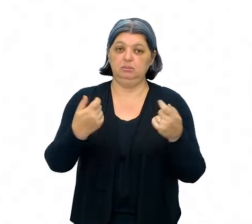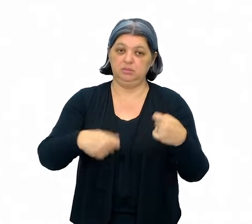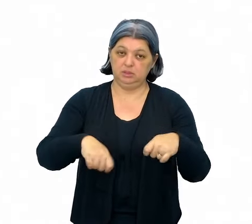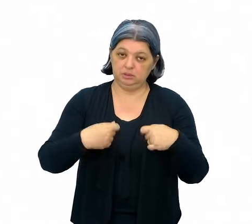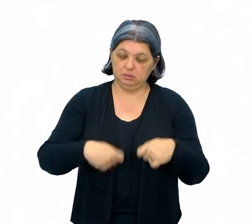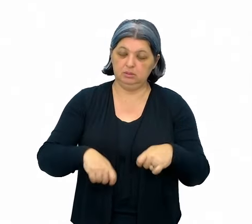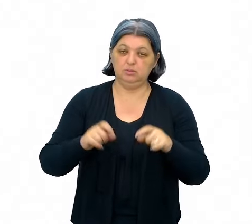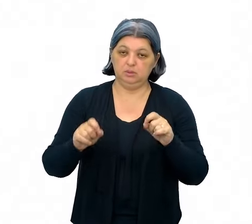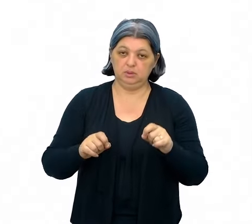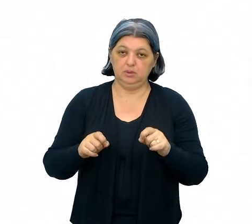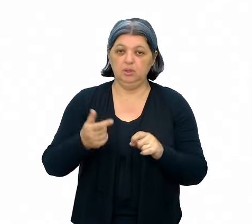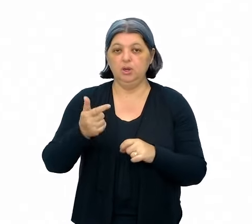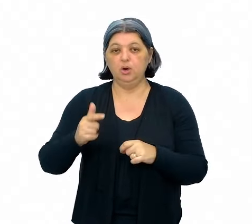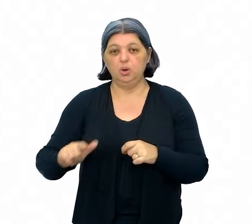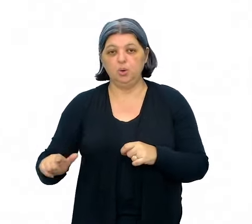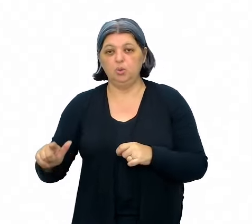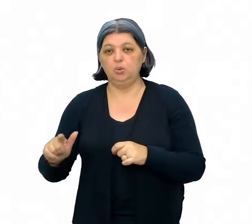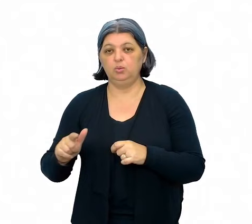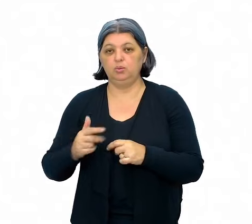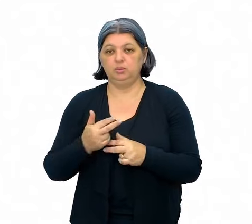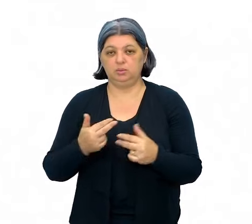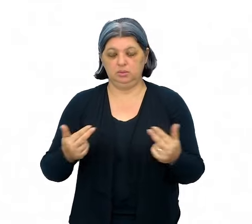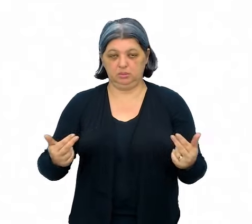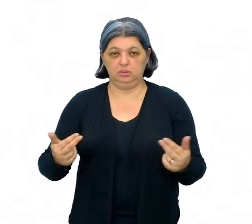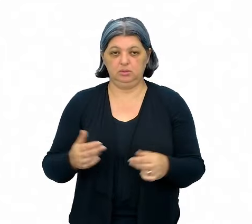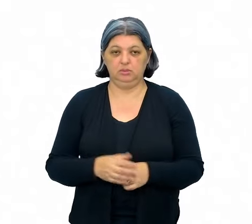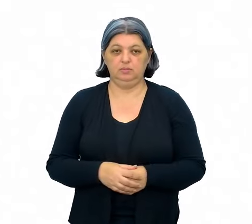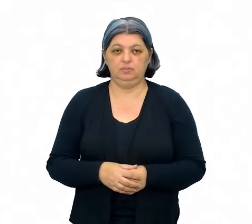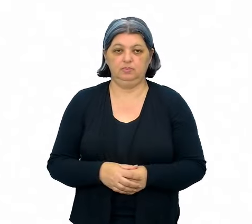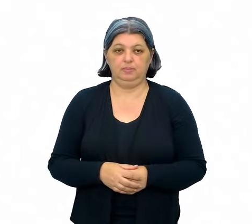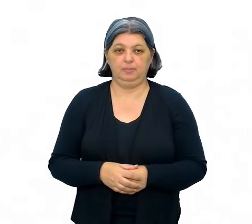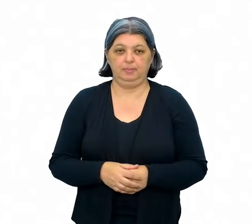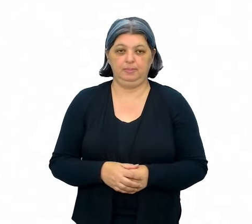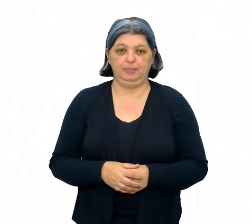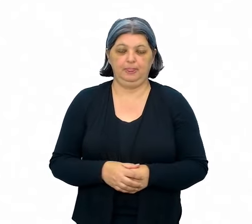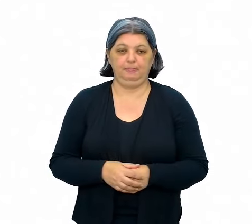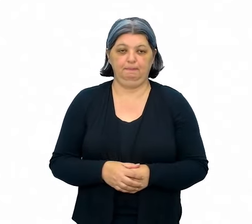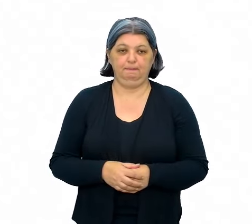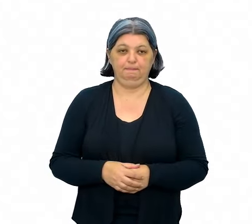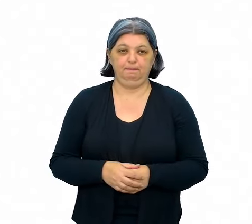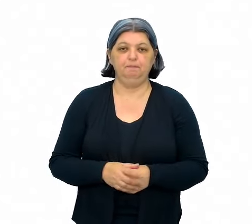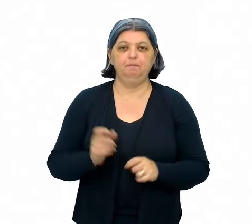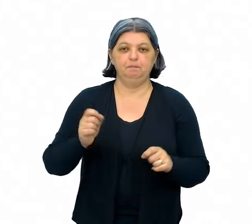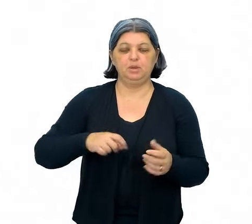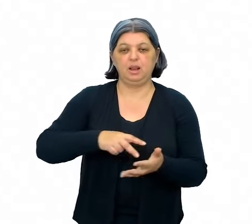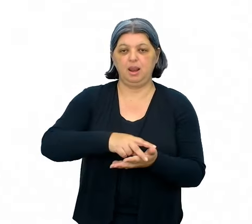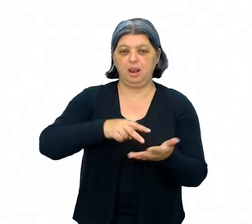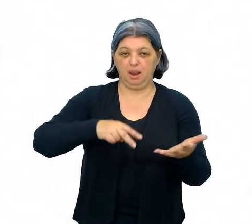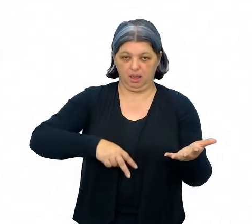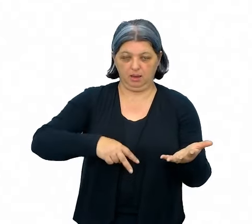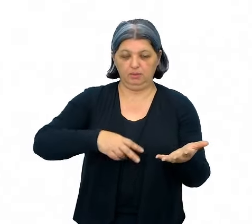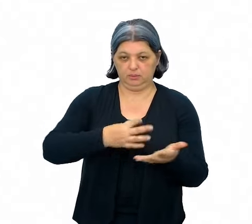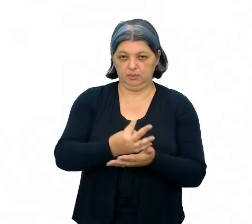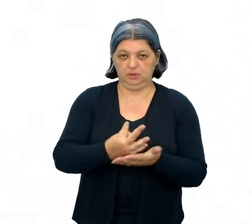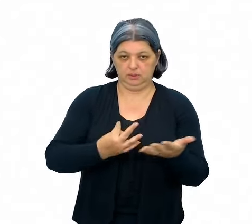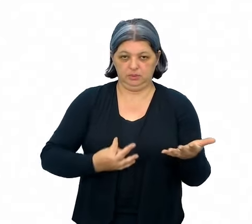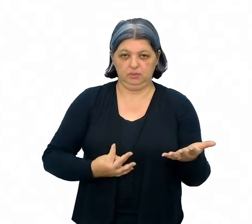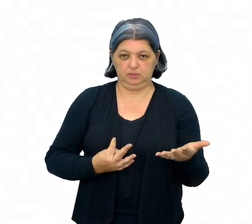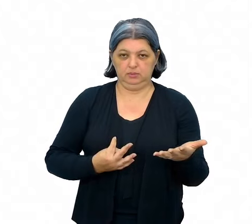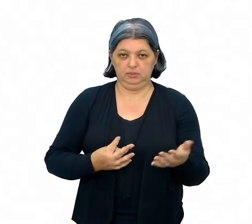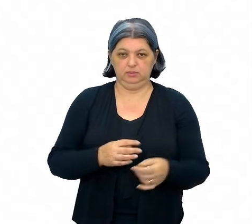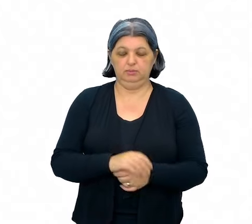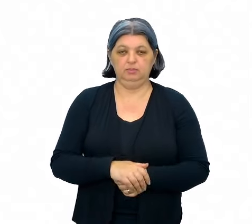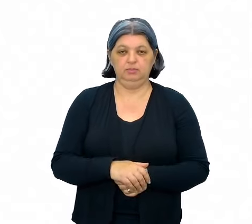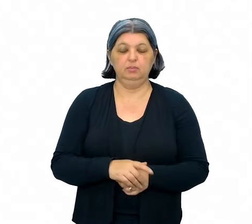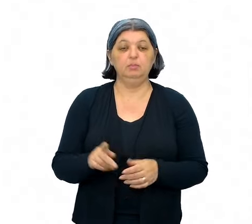necessário realizar outras intervenções para que possam compreender o texto. E durante a leitura